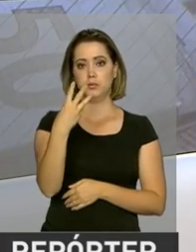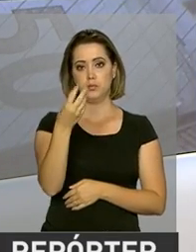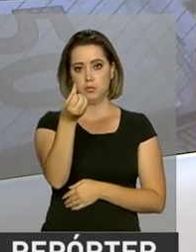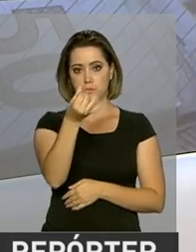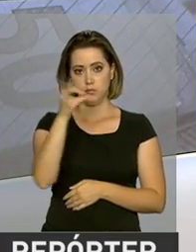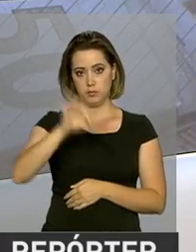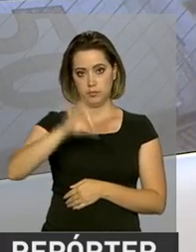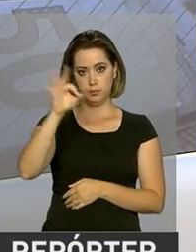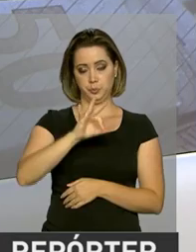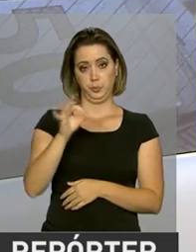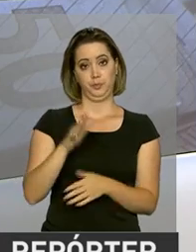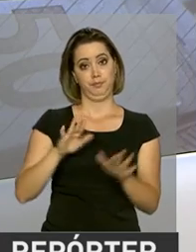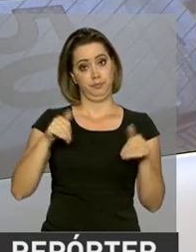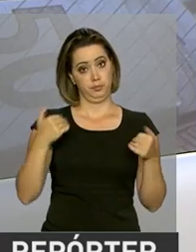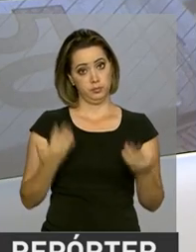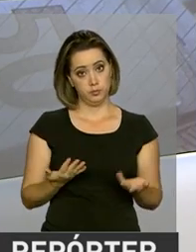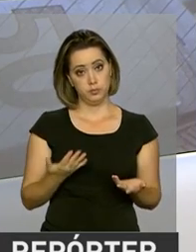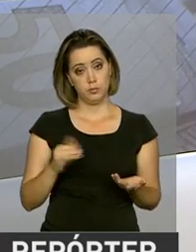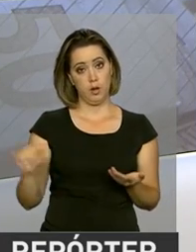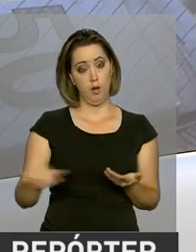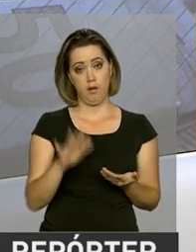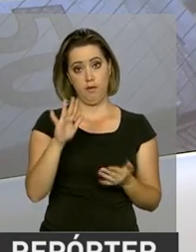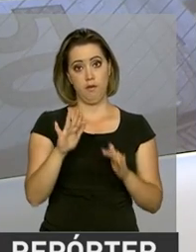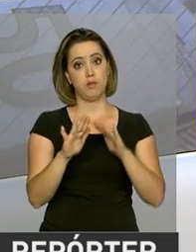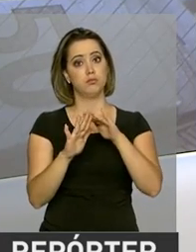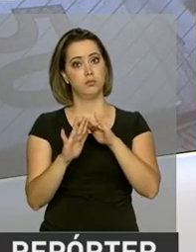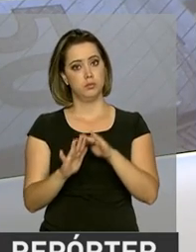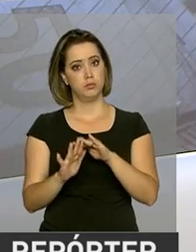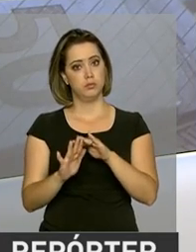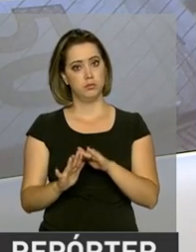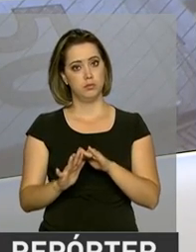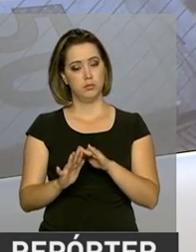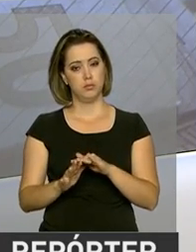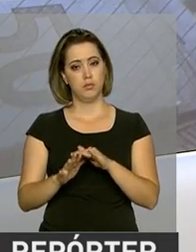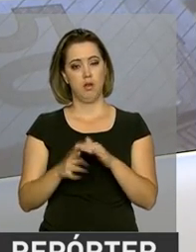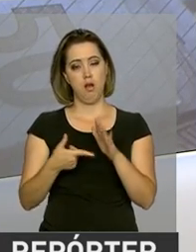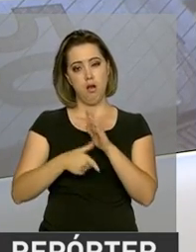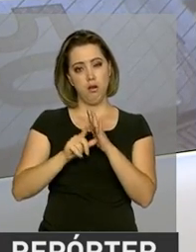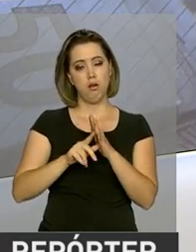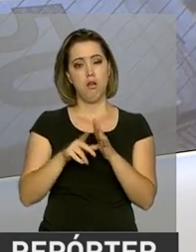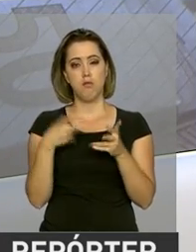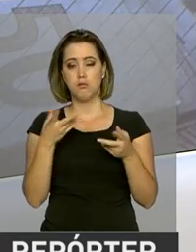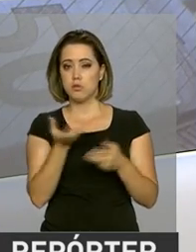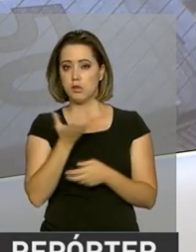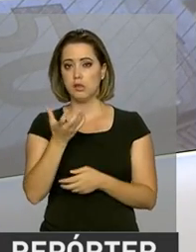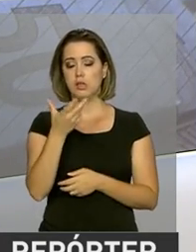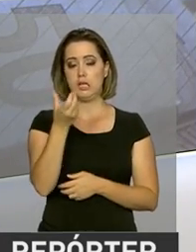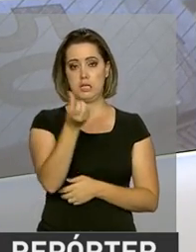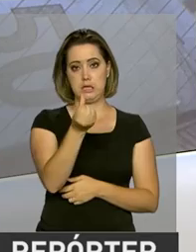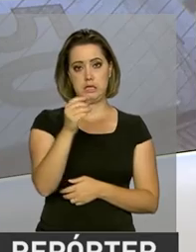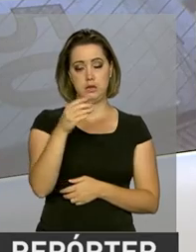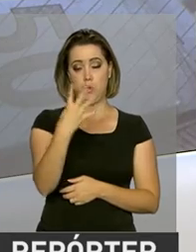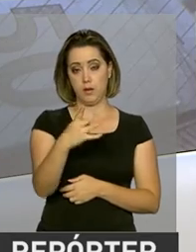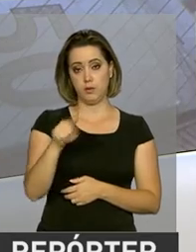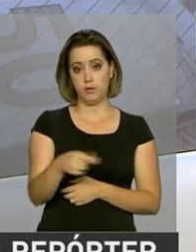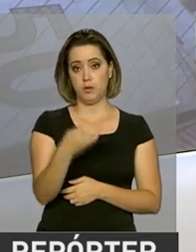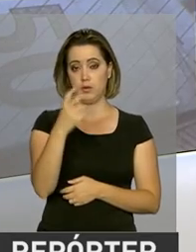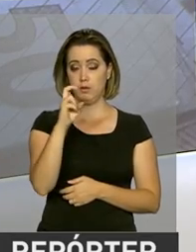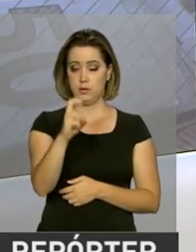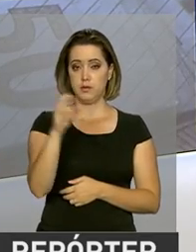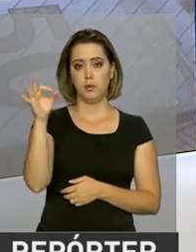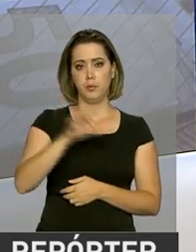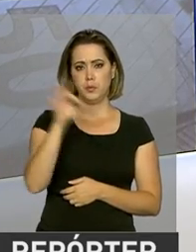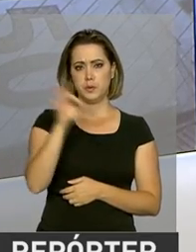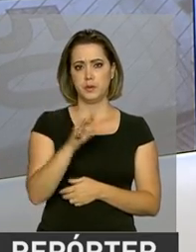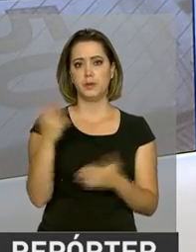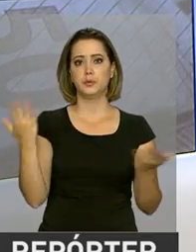4,36 por. portanto uma inflação bem abaixo do centro da Meta que é de 4,5 e com a queda na